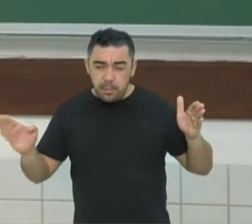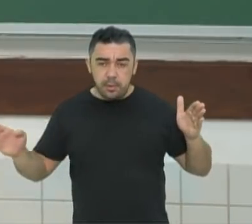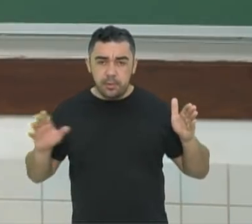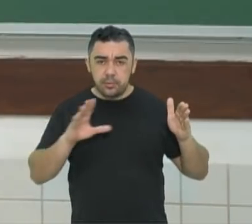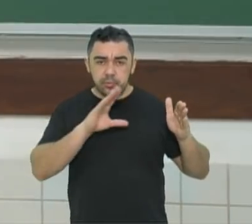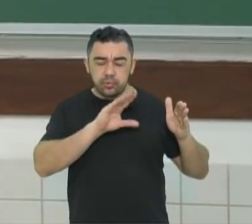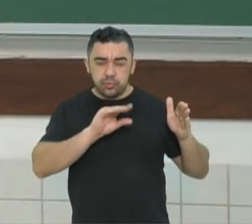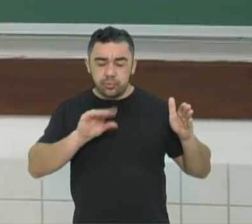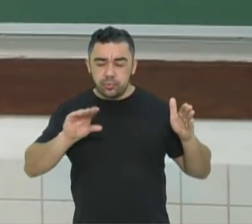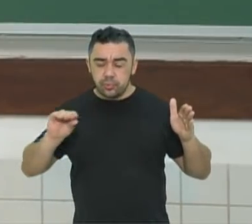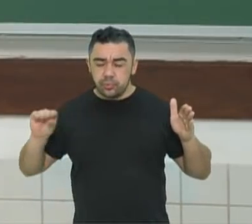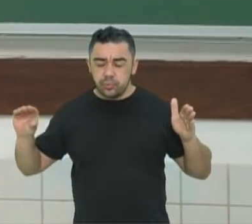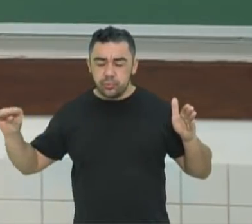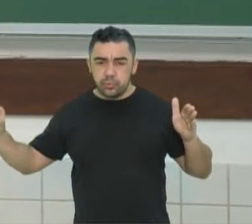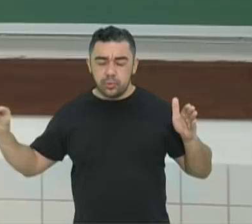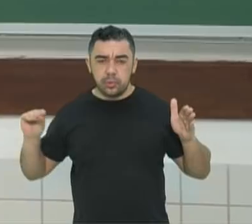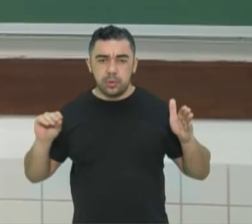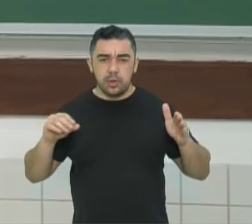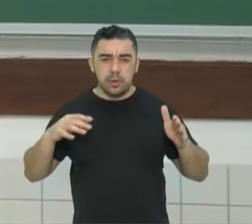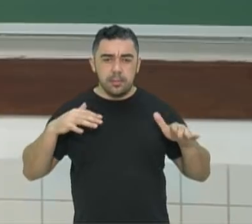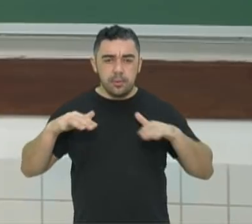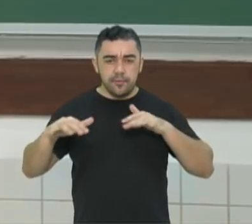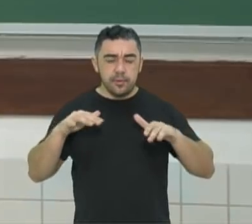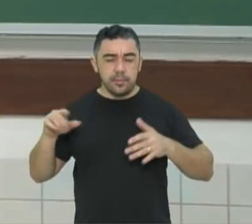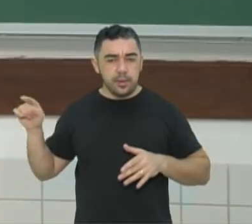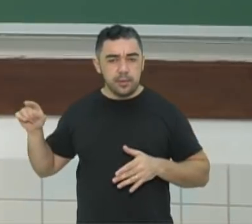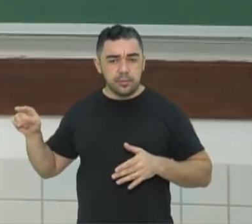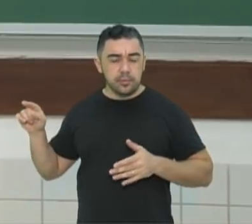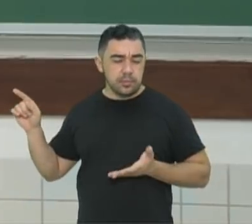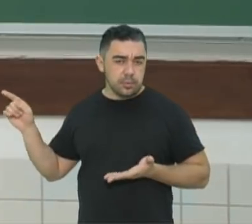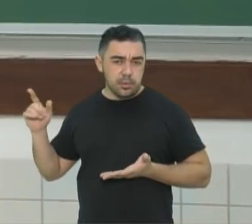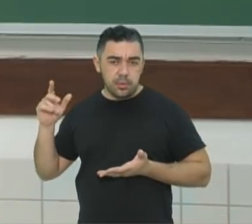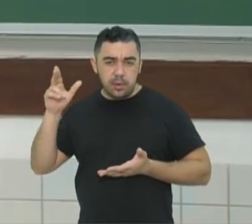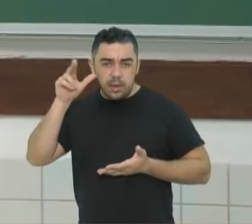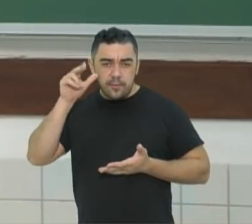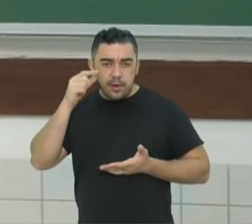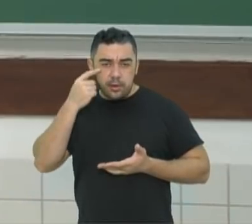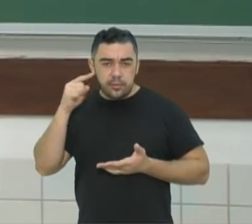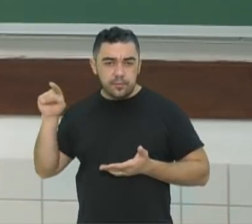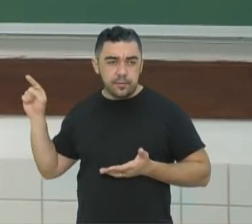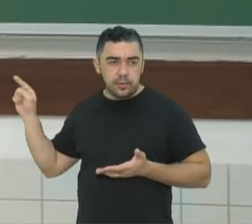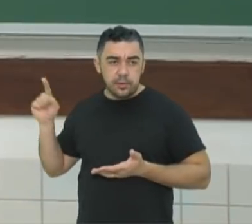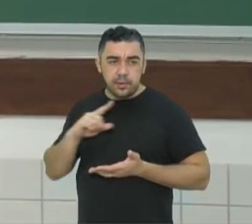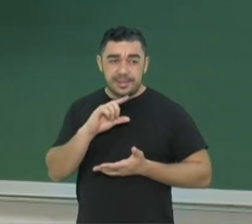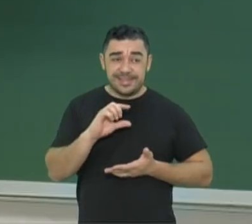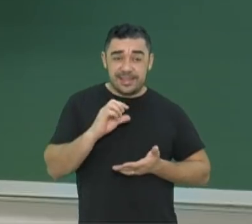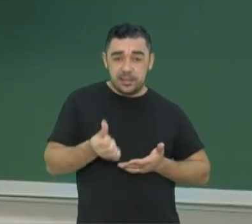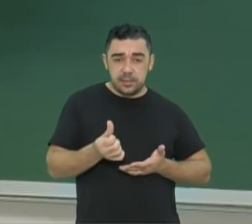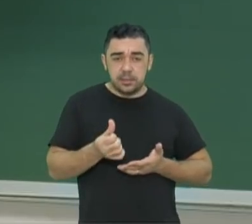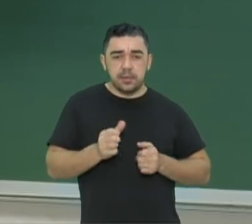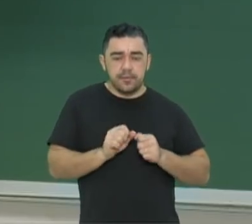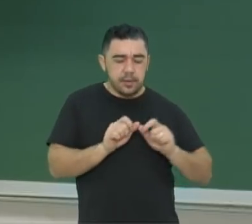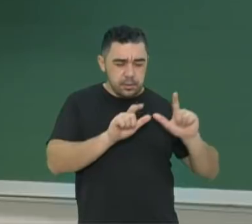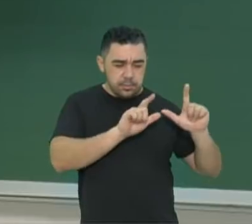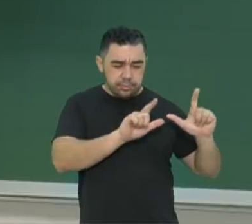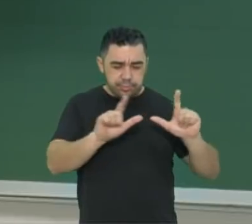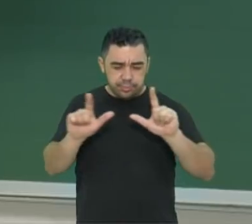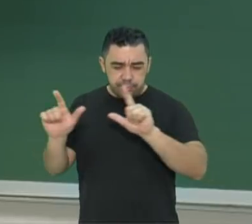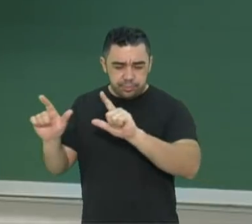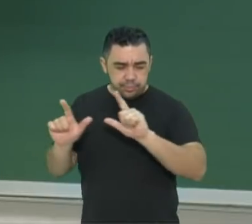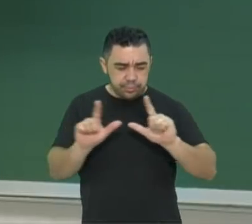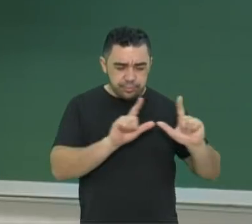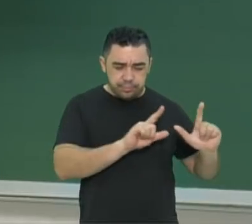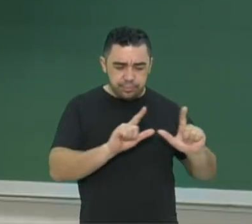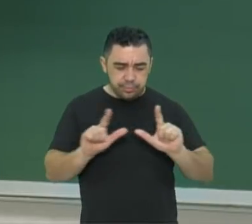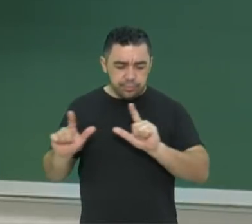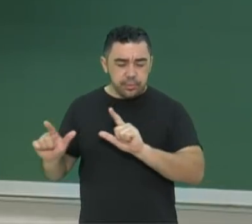produzia exatamente uma fotografia do movimento do cavalo, até chegar a esse resultado que deu 16 fotografias e colocadas elas em sequência dá a